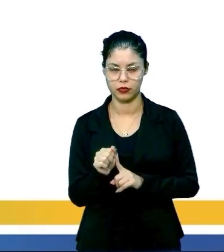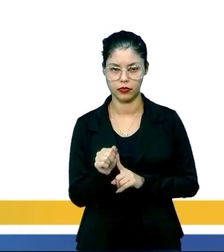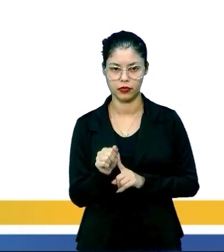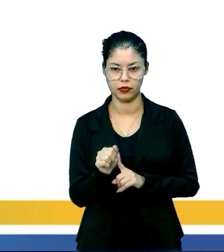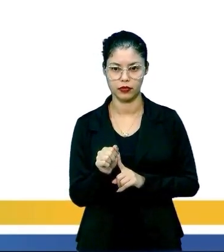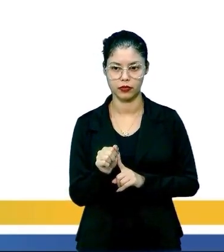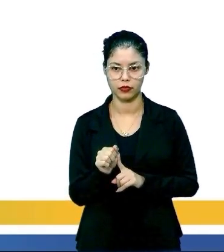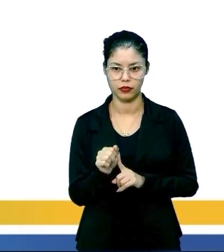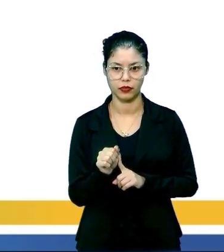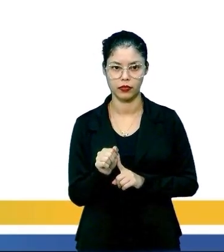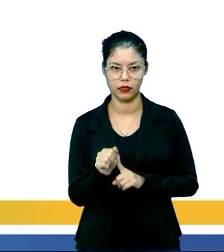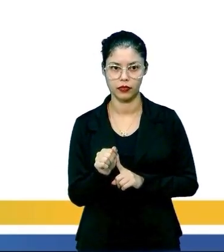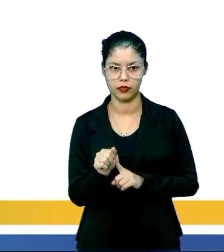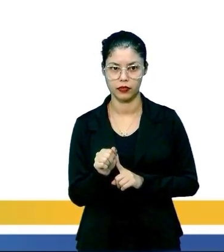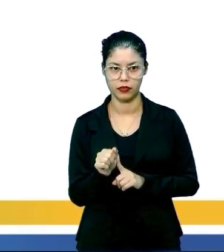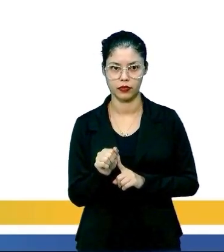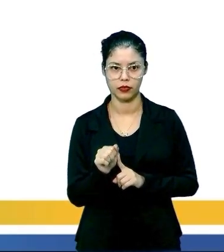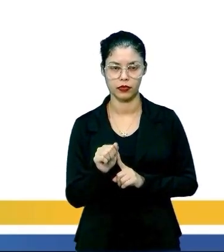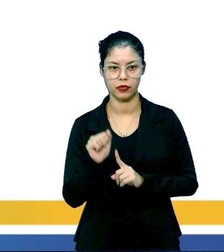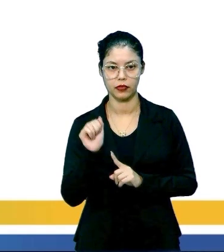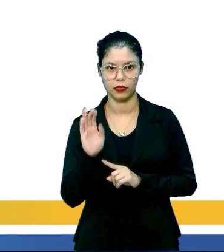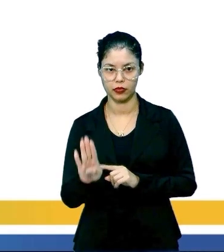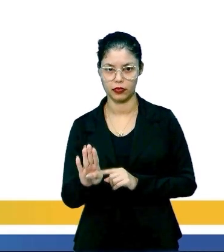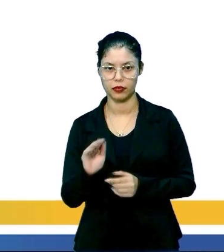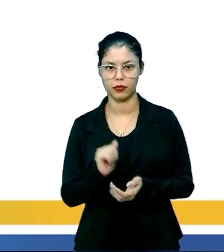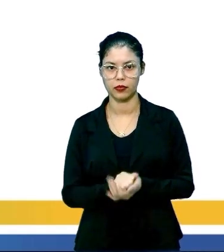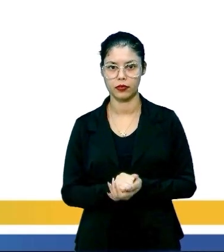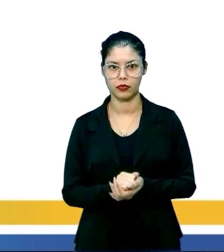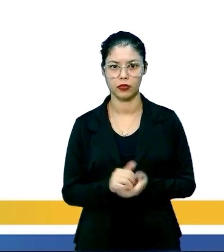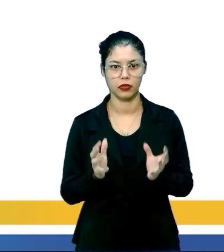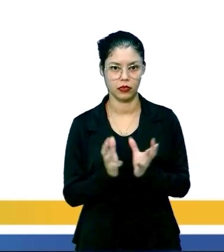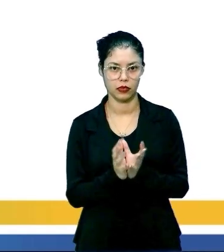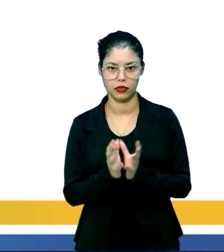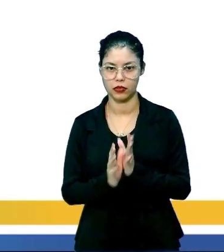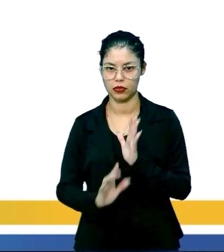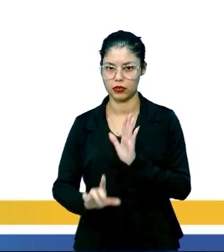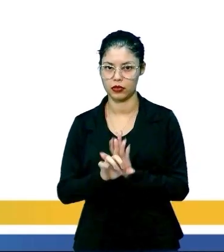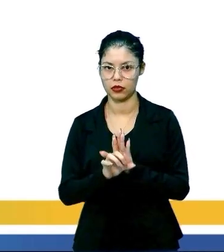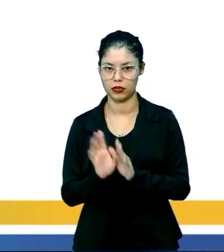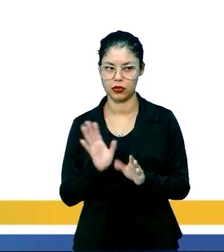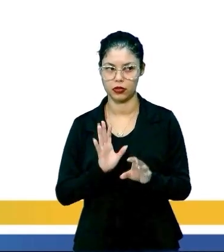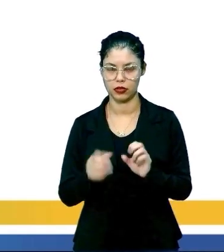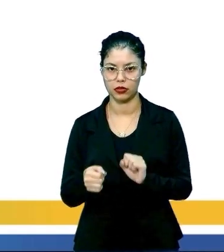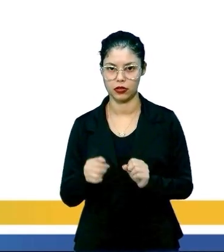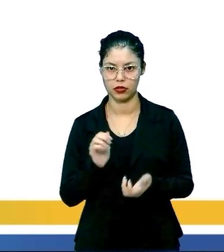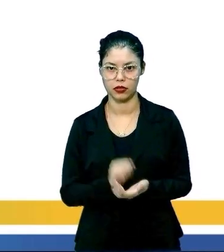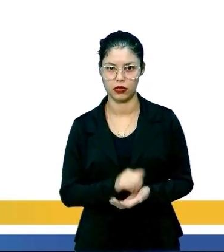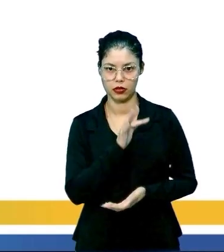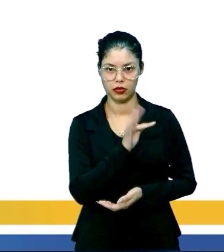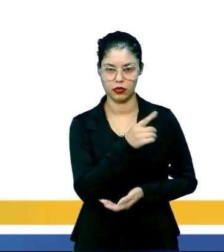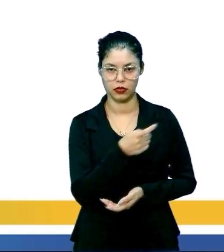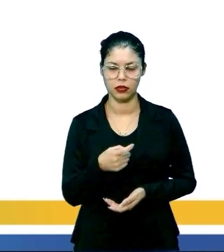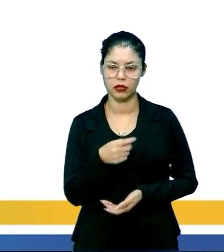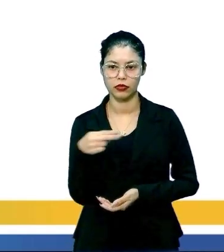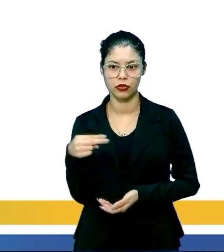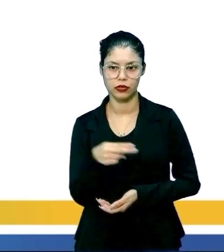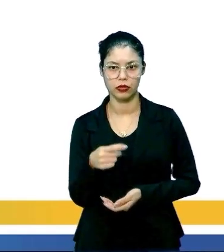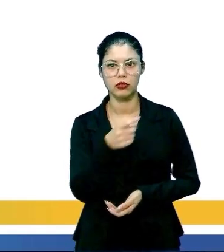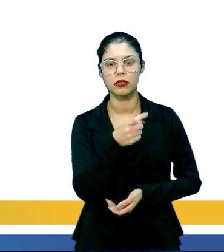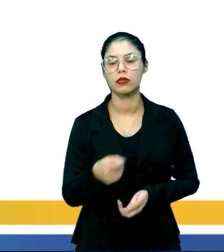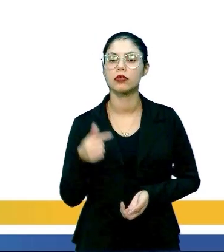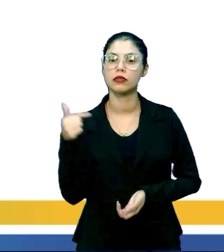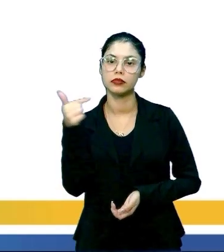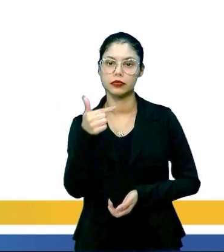seja, tá, o f de a em b uma função cuja a lei de formação é o f